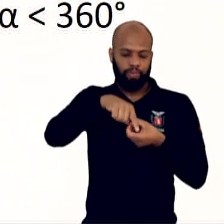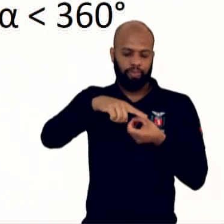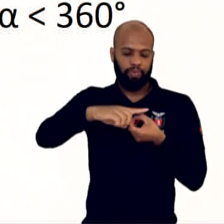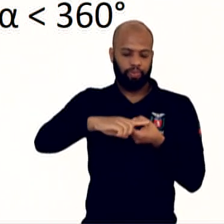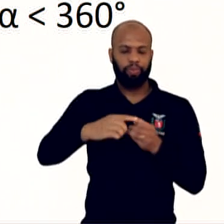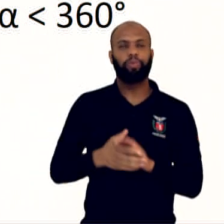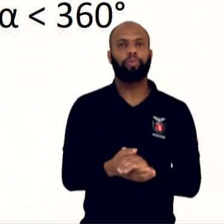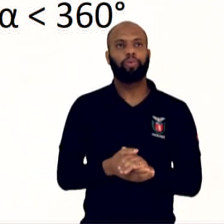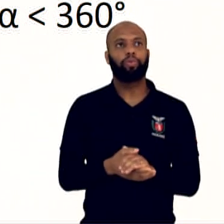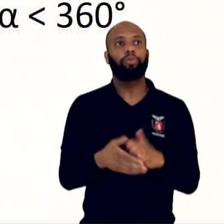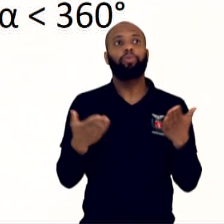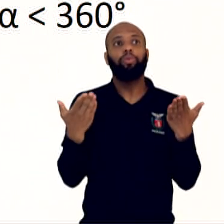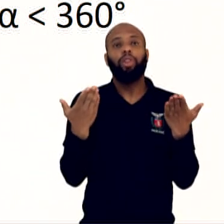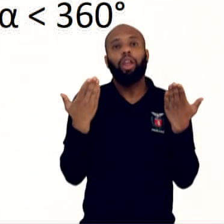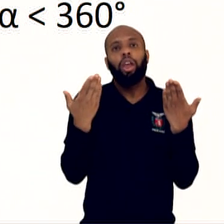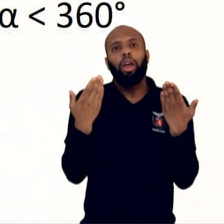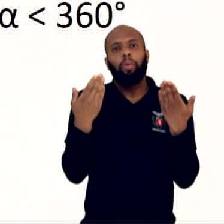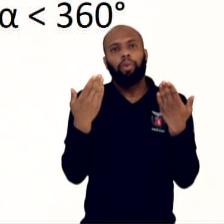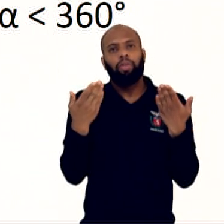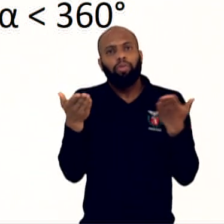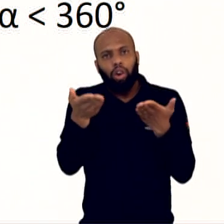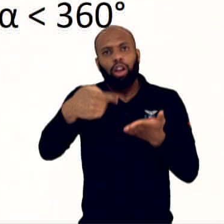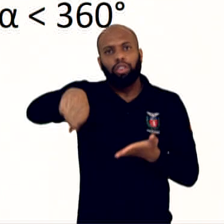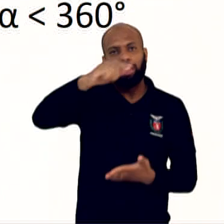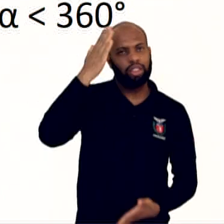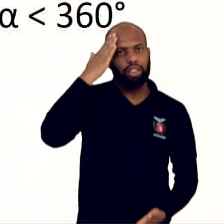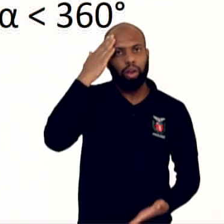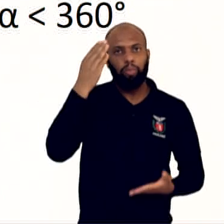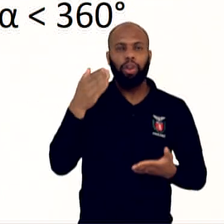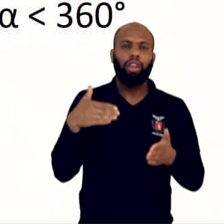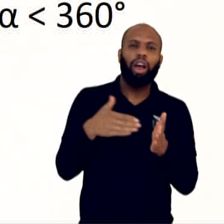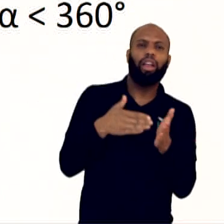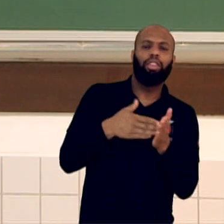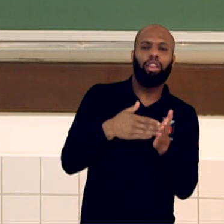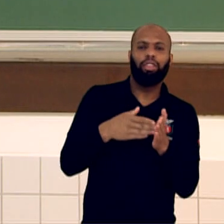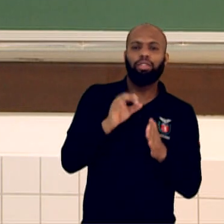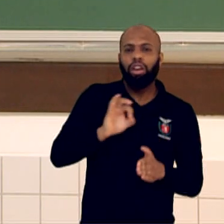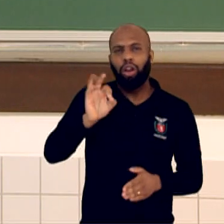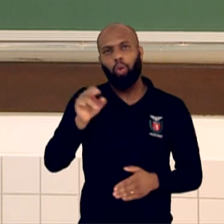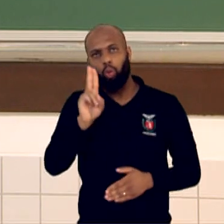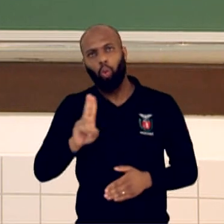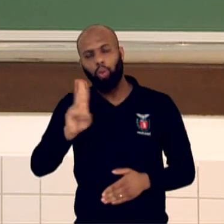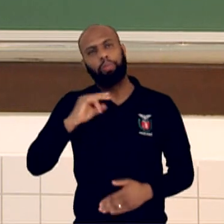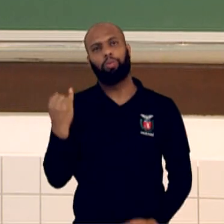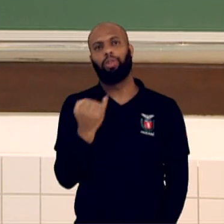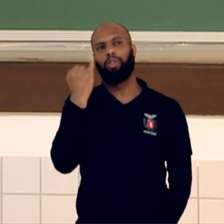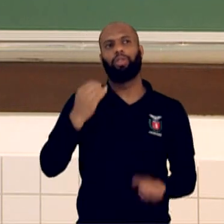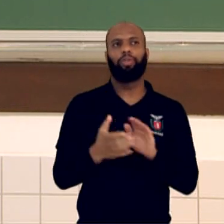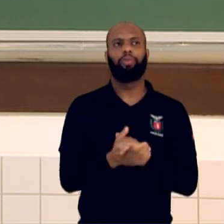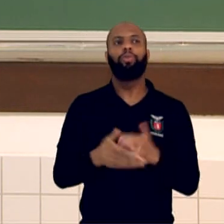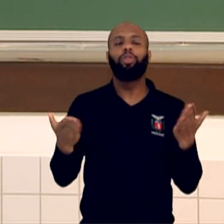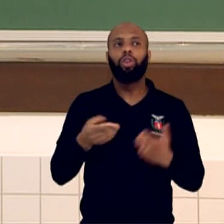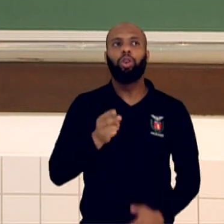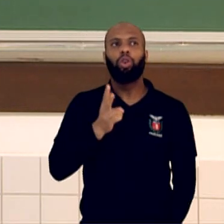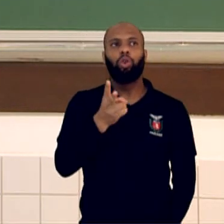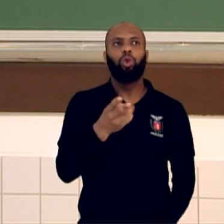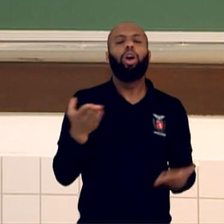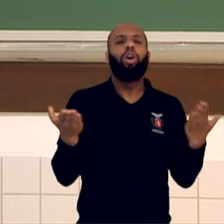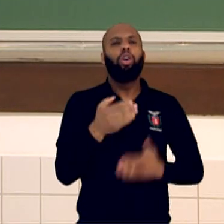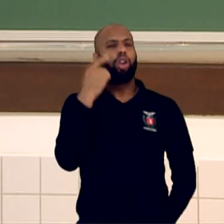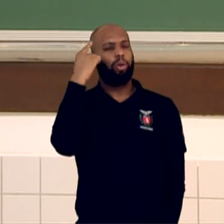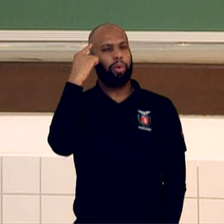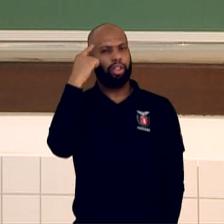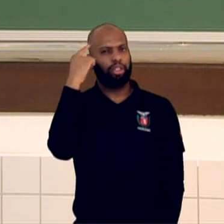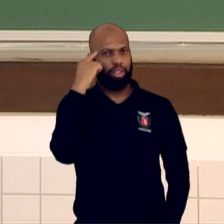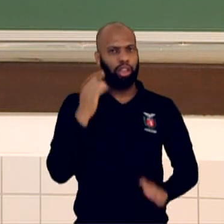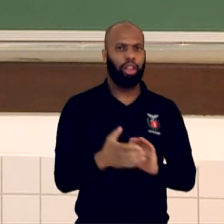Tá? Conhecer a limitação de um quadrante para outro também é muito importante. Então, dando continuidade, a gente vai pensar um pouquinho.